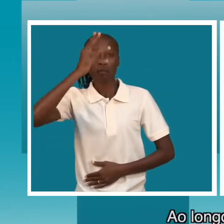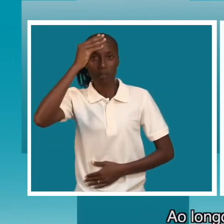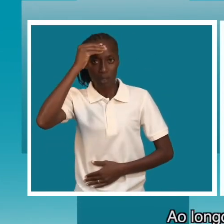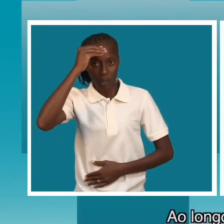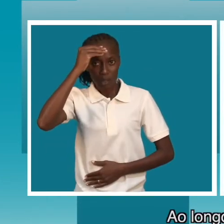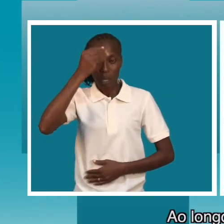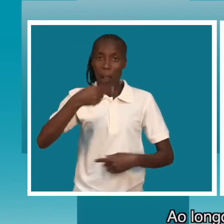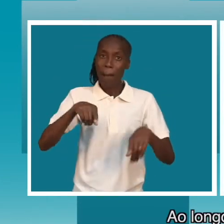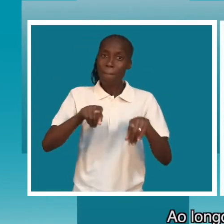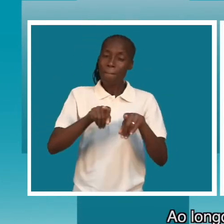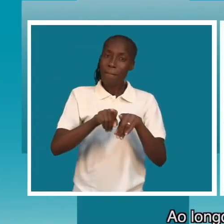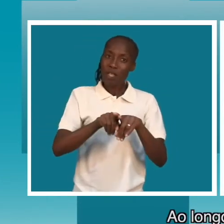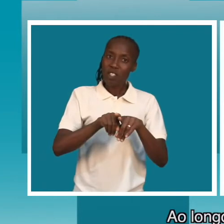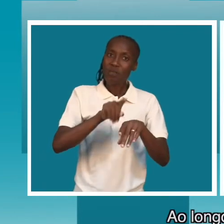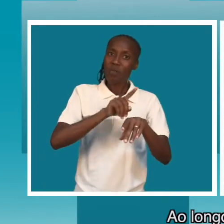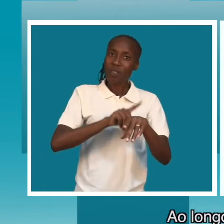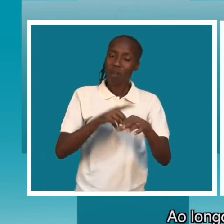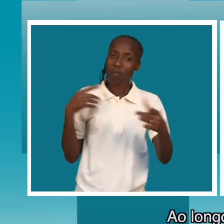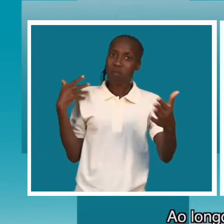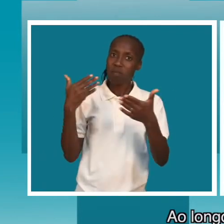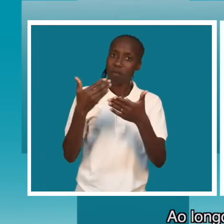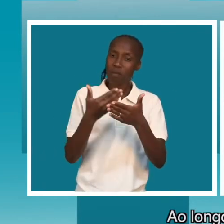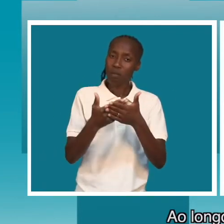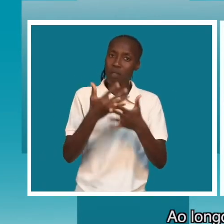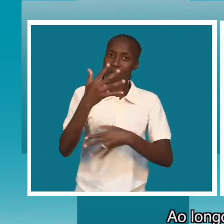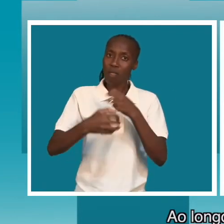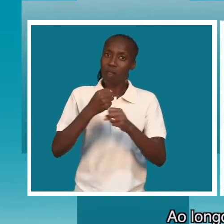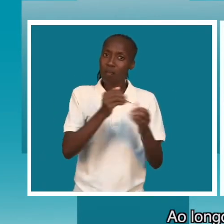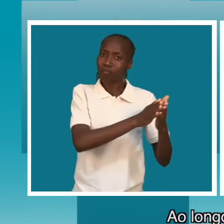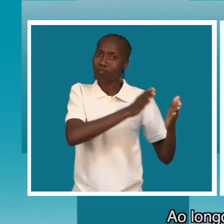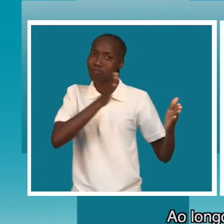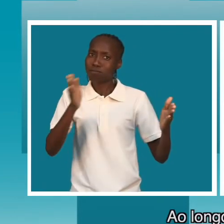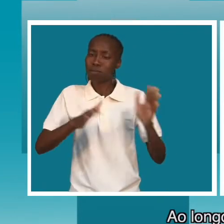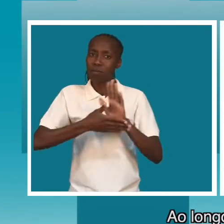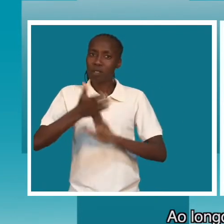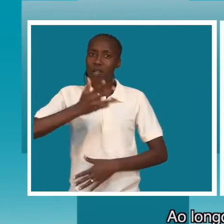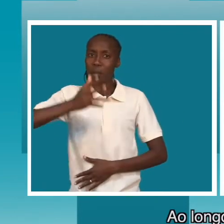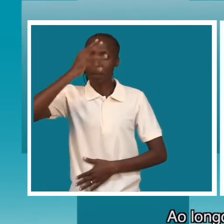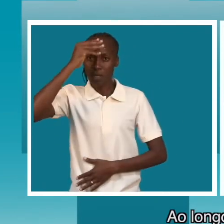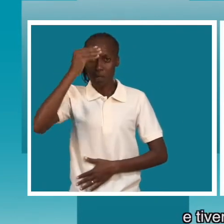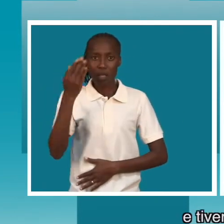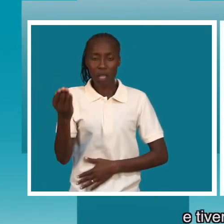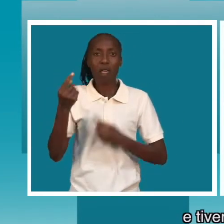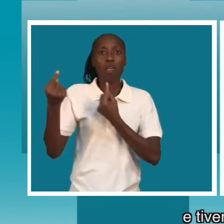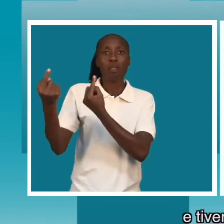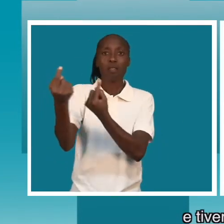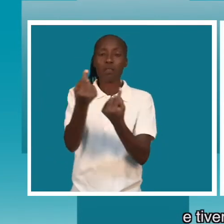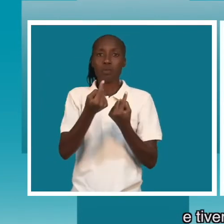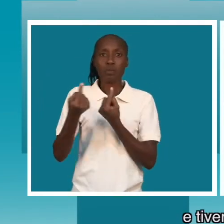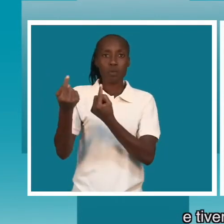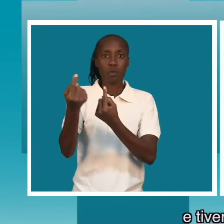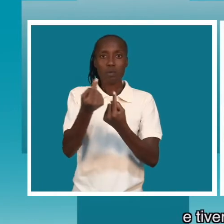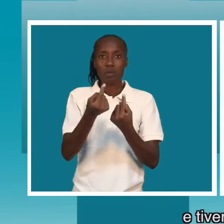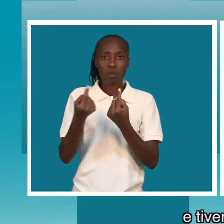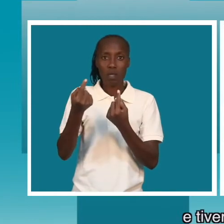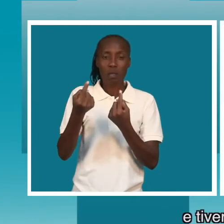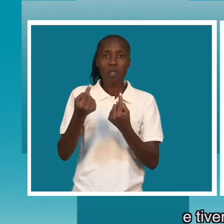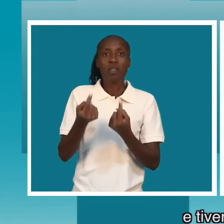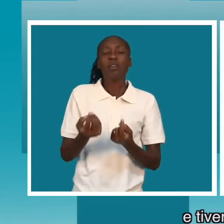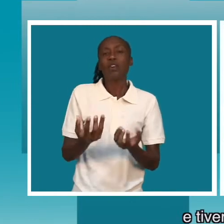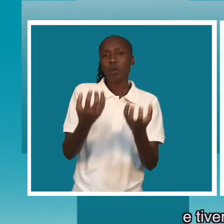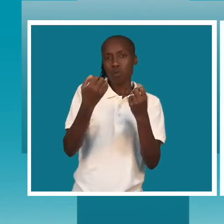ao longo do tempo, esses anos, começamos a entender a situação dela. E tivemos a possibilidade de